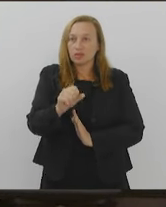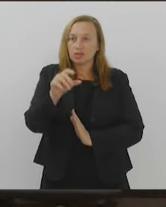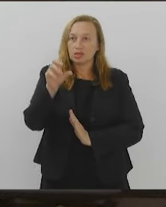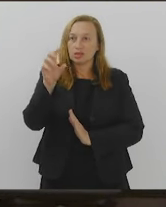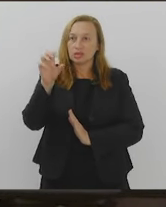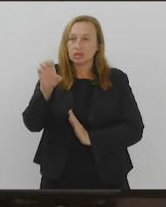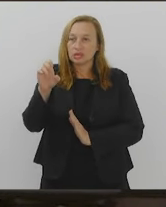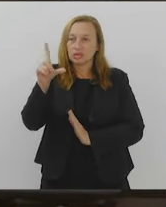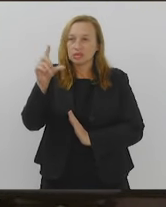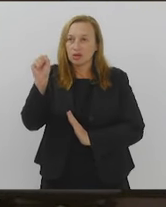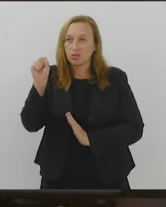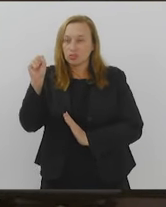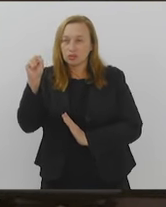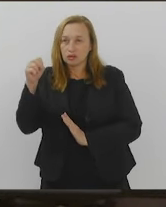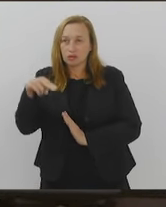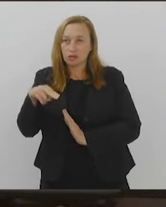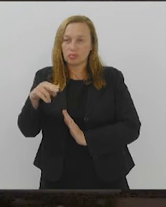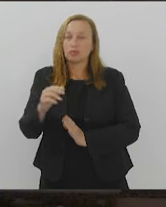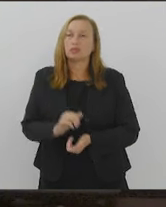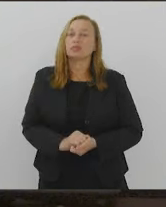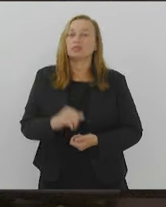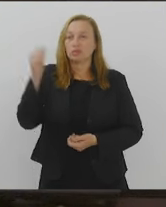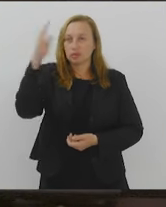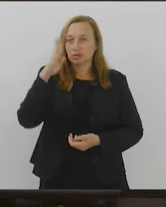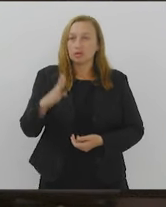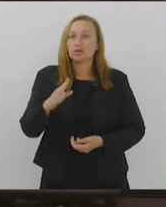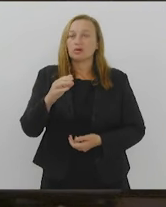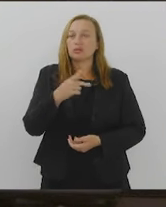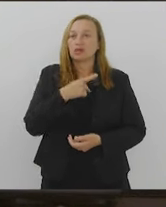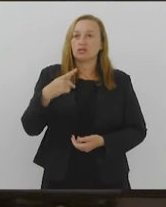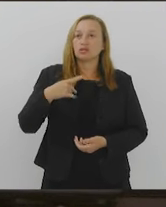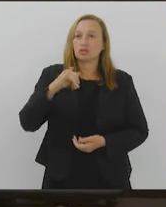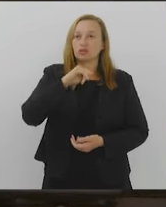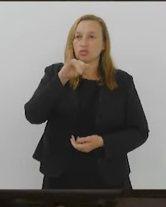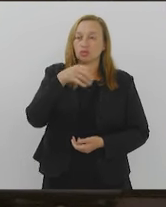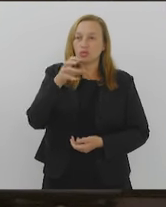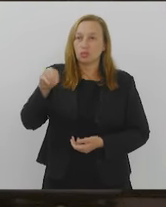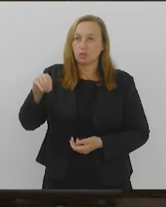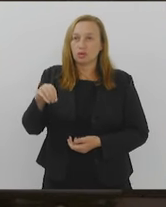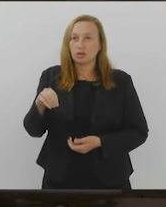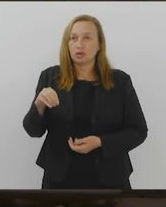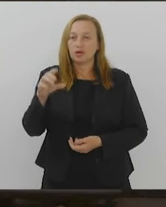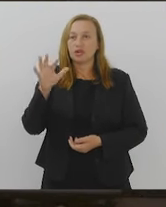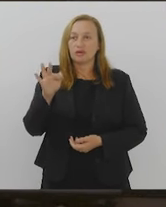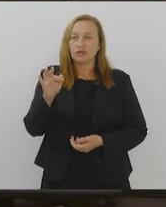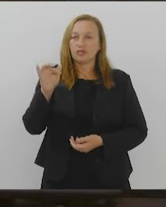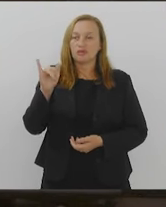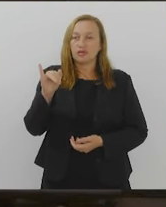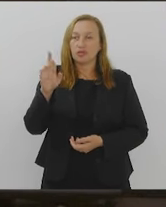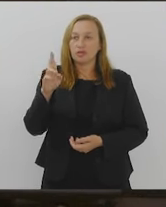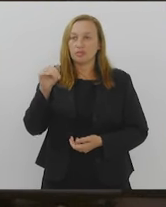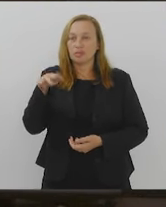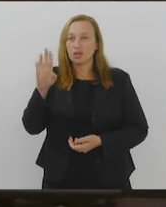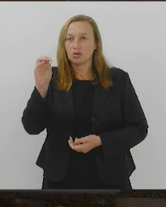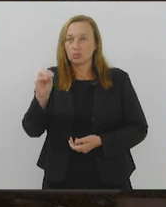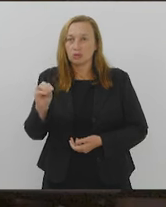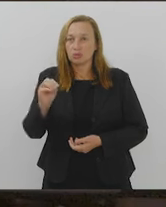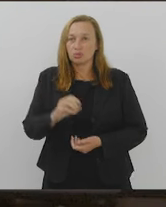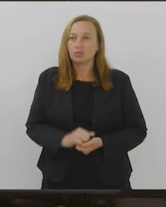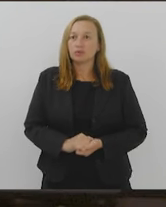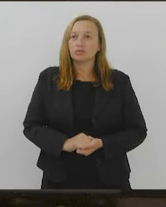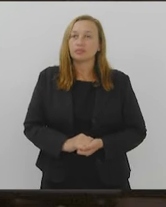Brasil, o pastor João Rodrigues, o pastor Firmino Gouveia Neto,